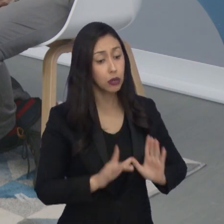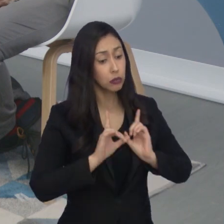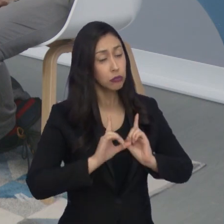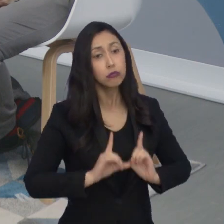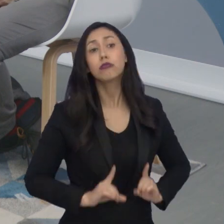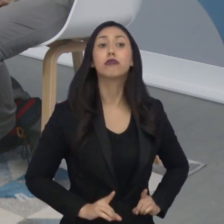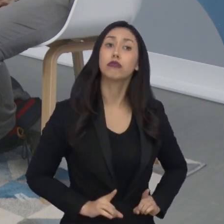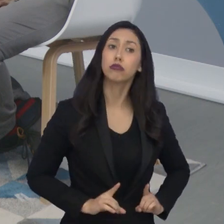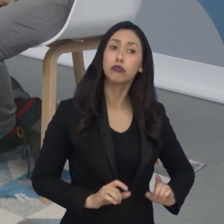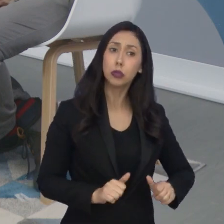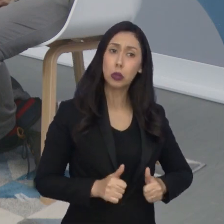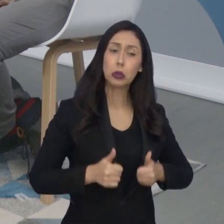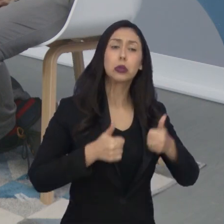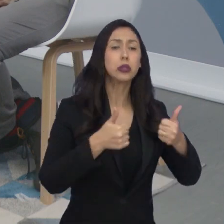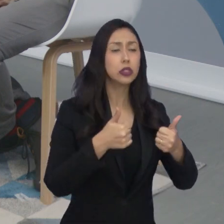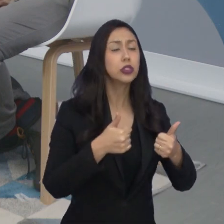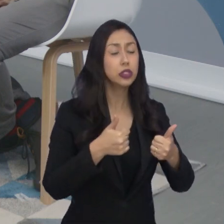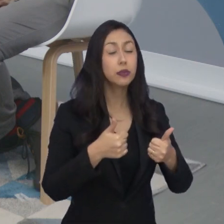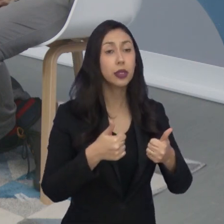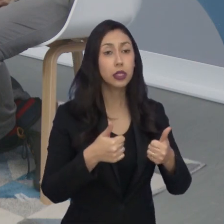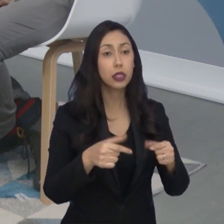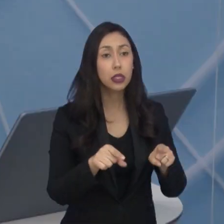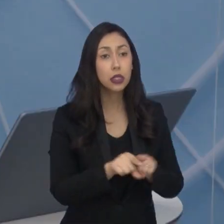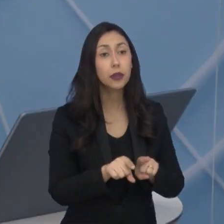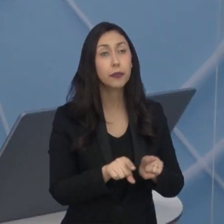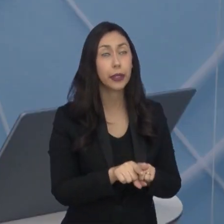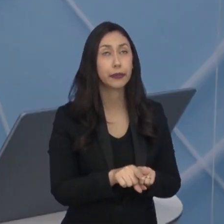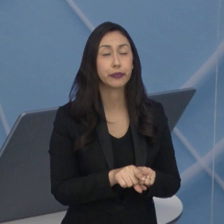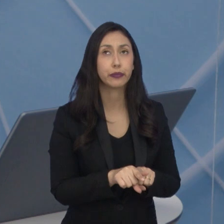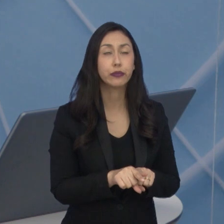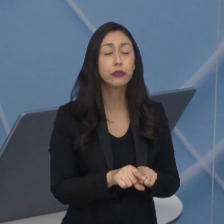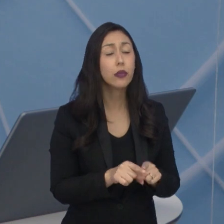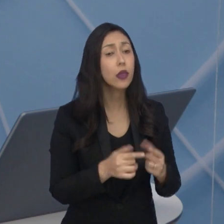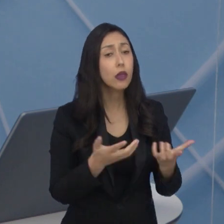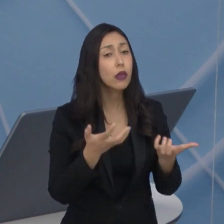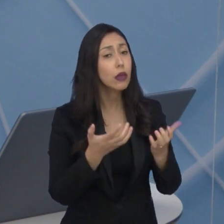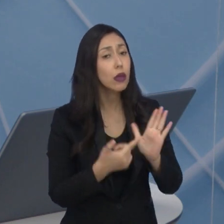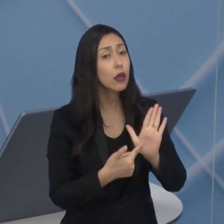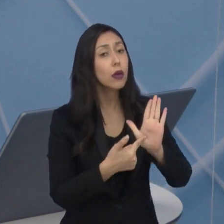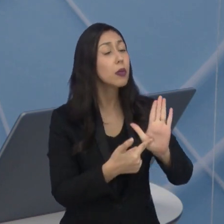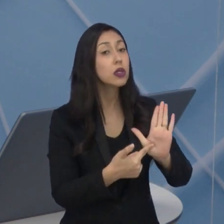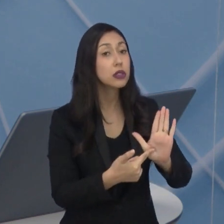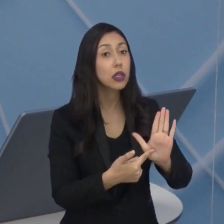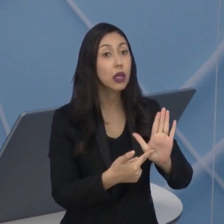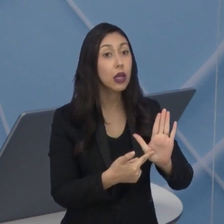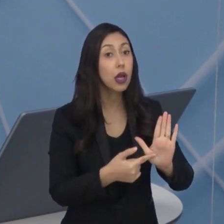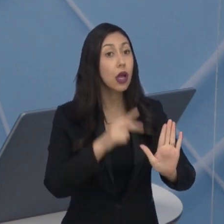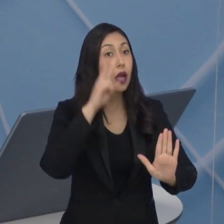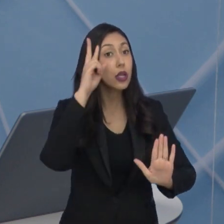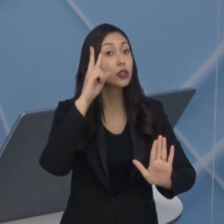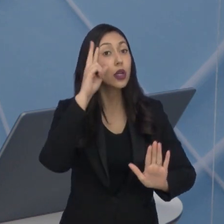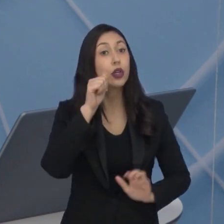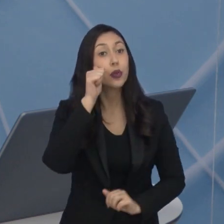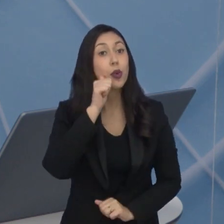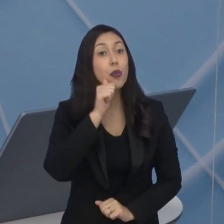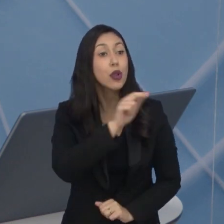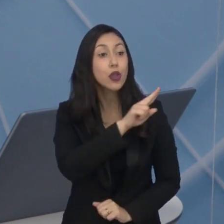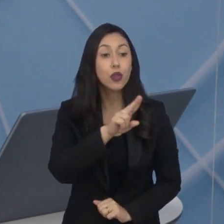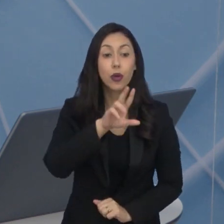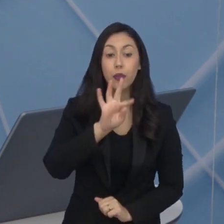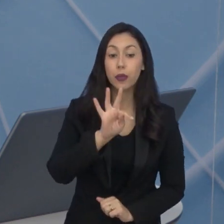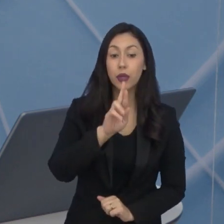do ser humano também. E a gente quer mostrar agora um depoimento da dona Trindade, que ela